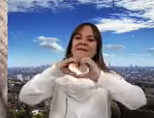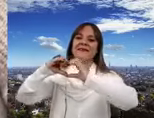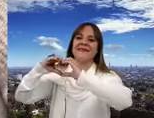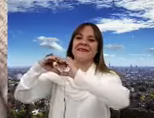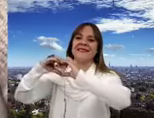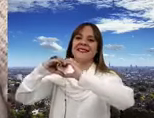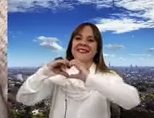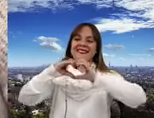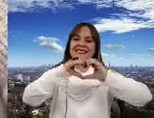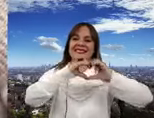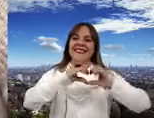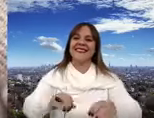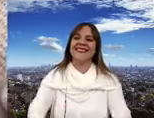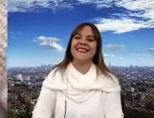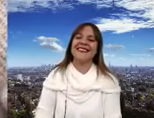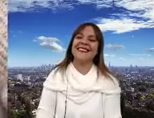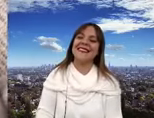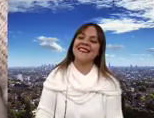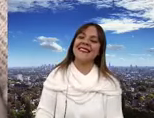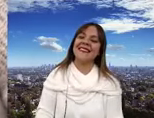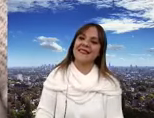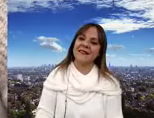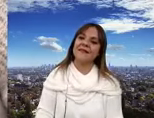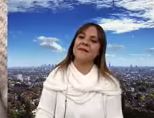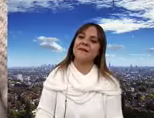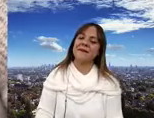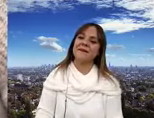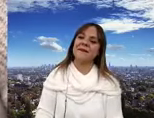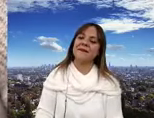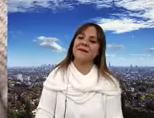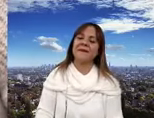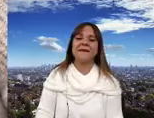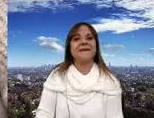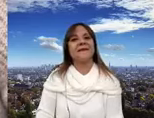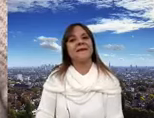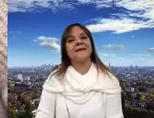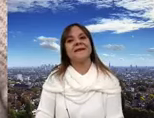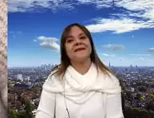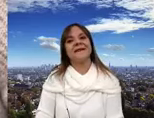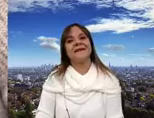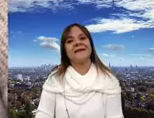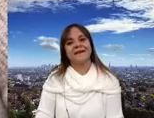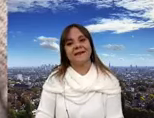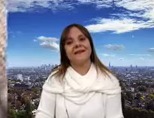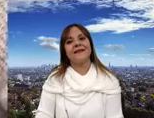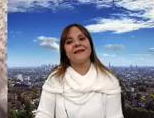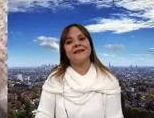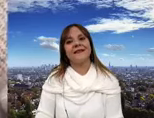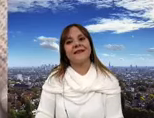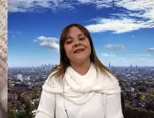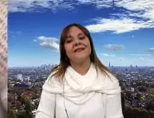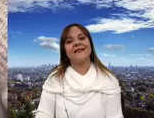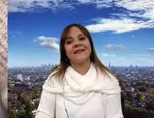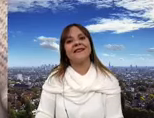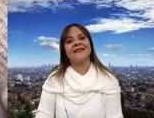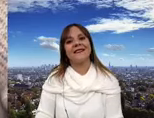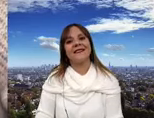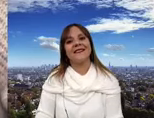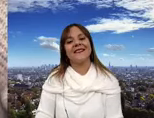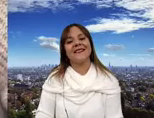constante. Ao seu lado, tudo se torna uma possibilidade de compreensão e aprimoramento, de modo que me